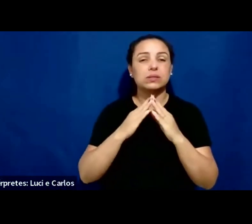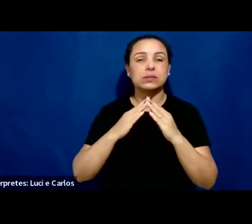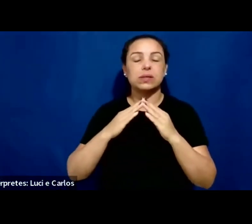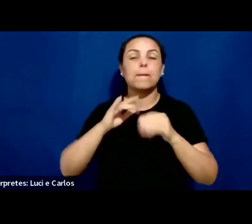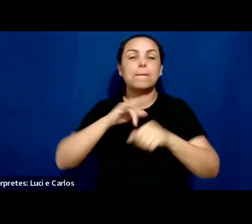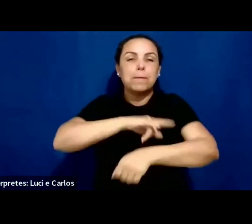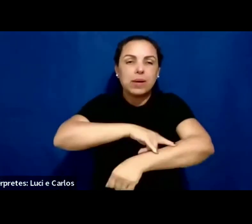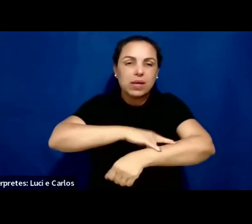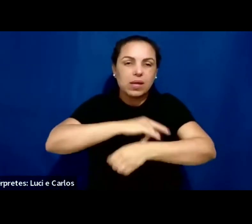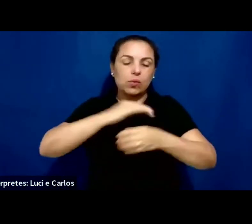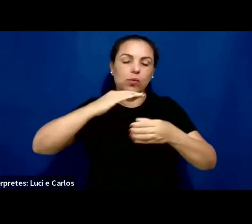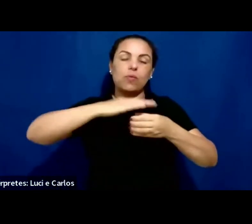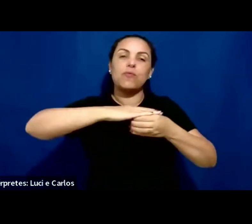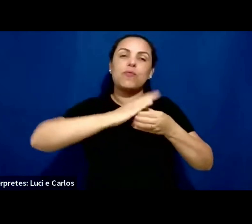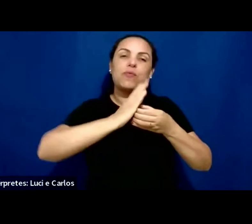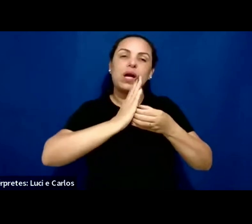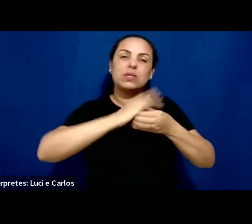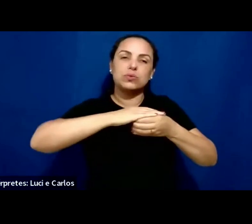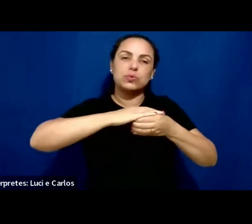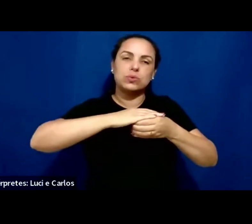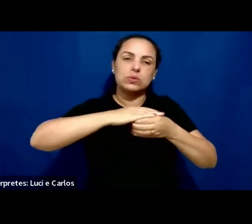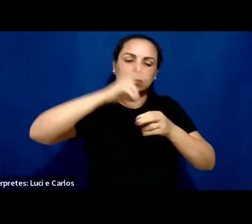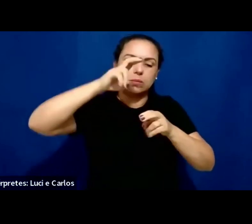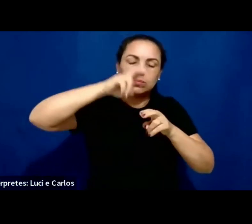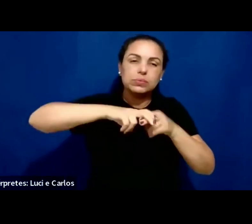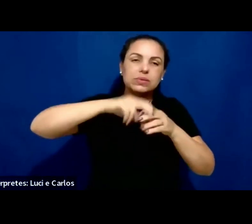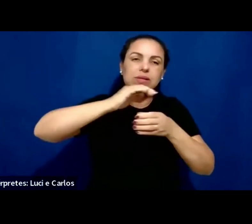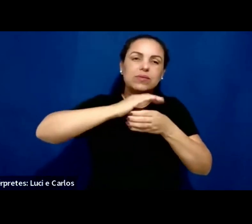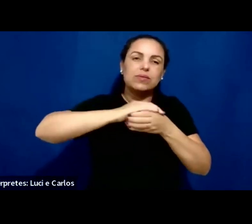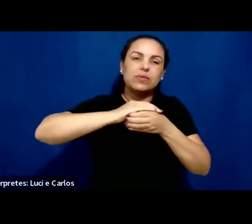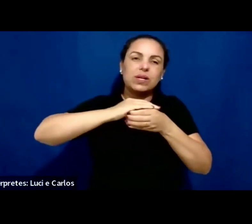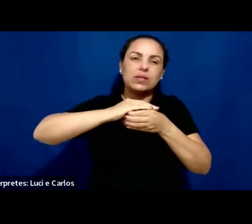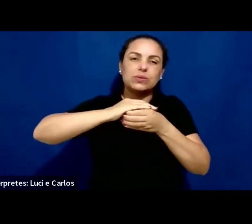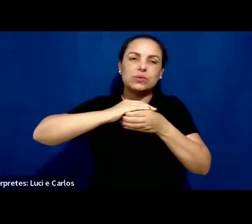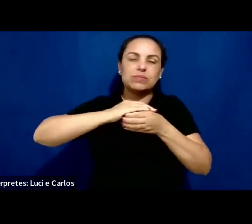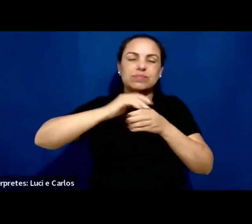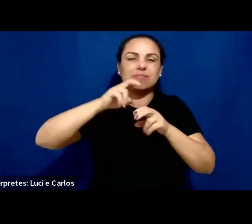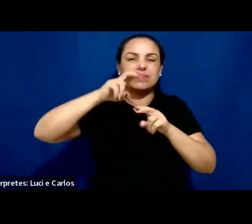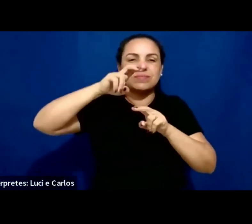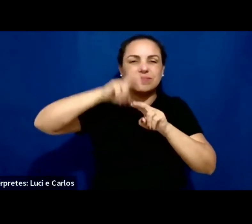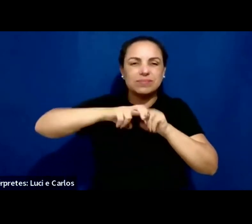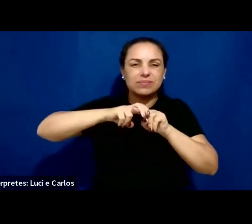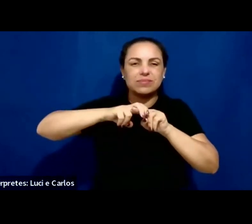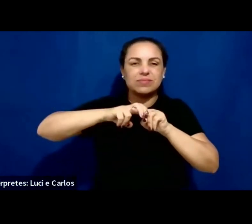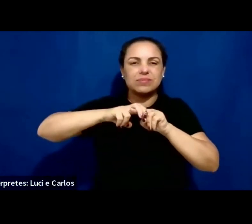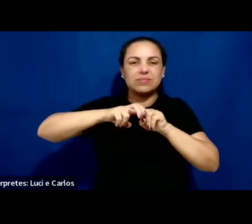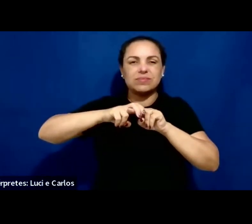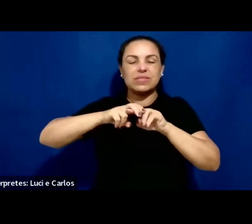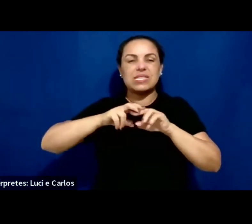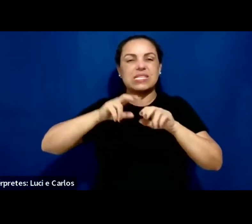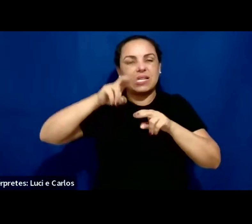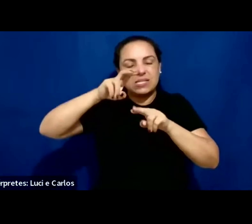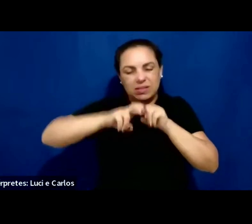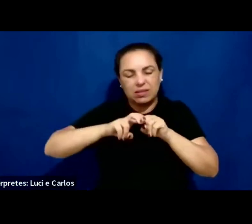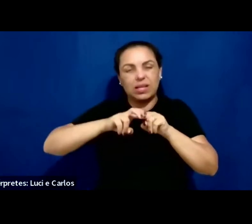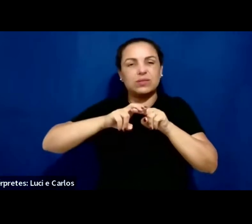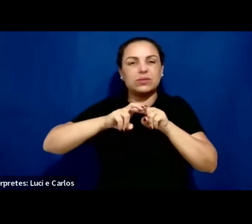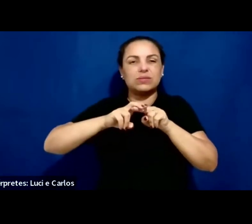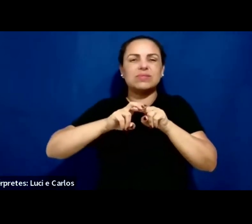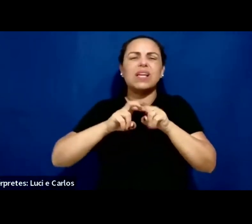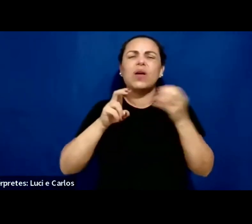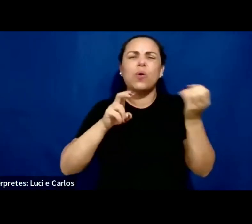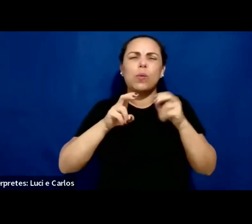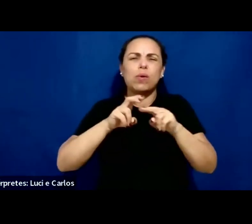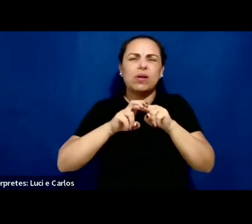os humanos, como eu e você, fazem as necessidades de cócoras. Tá? O esforço